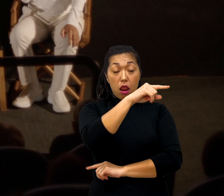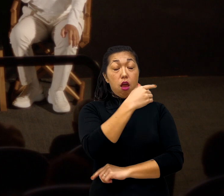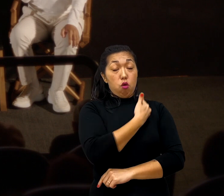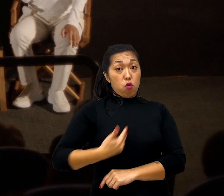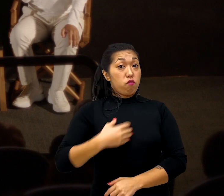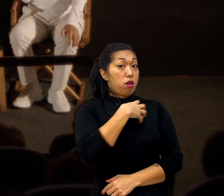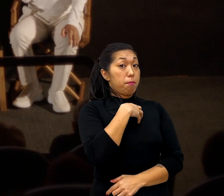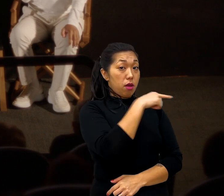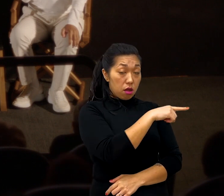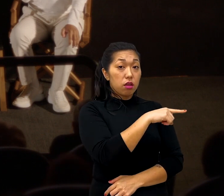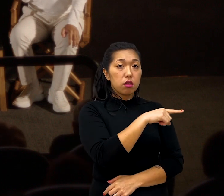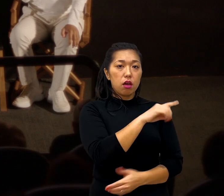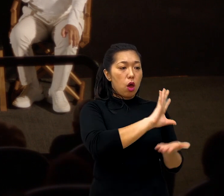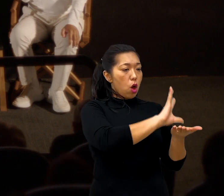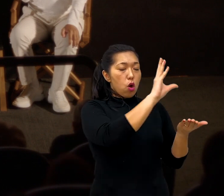quilombola de vazante.